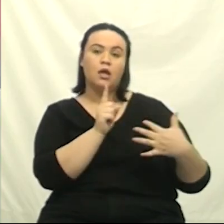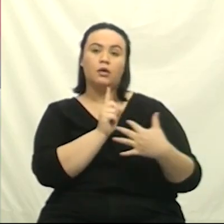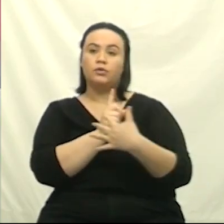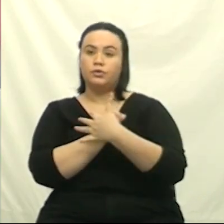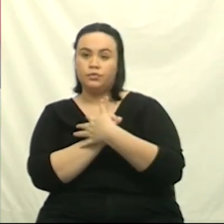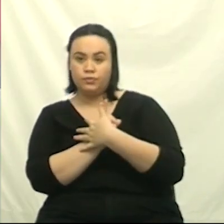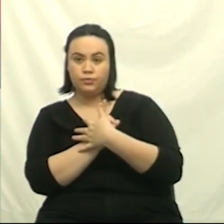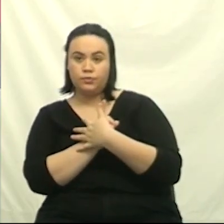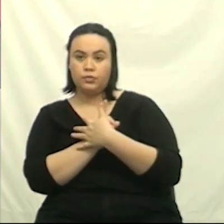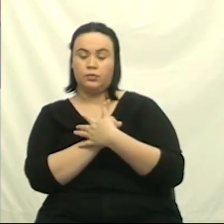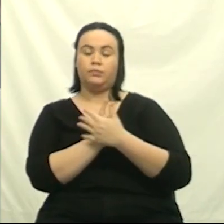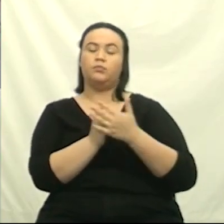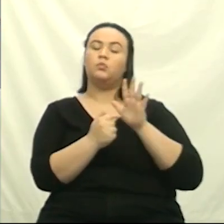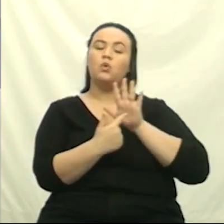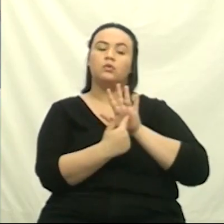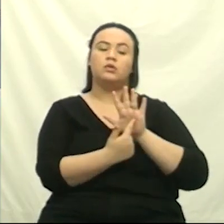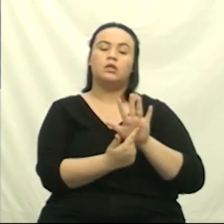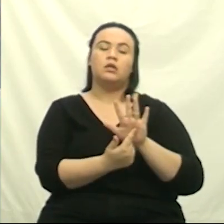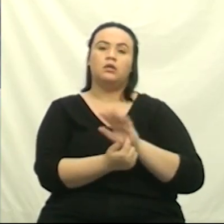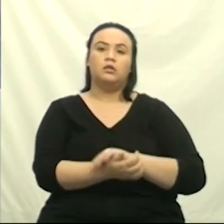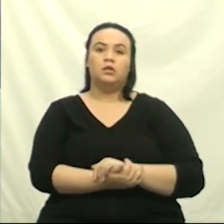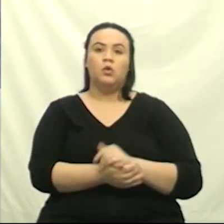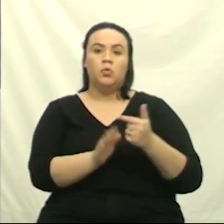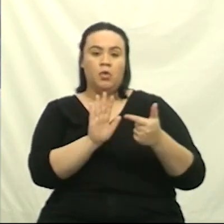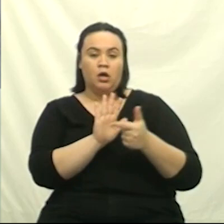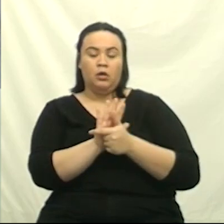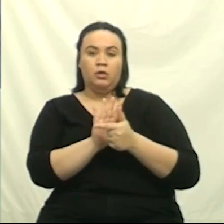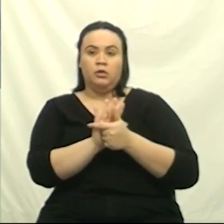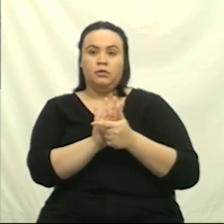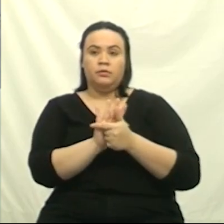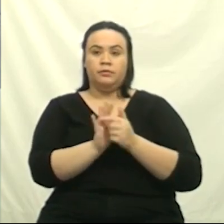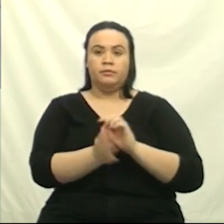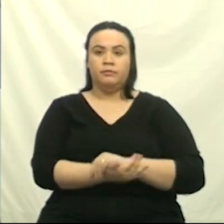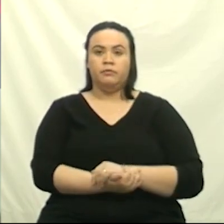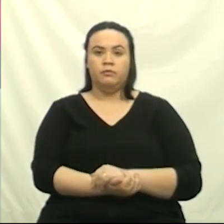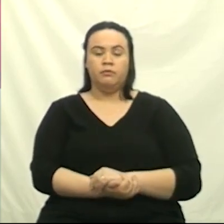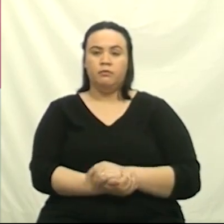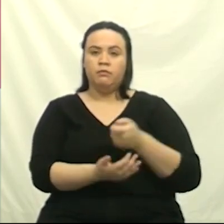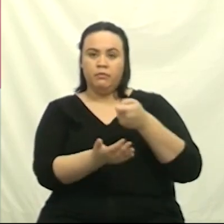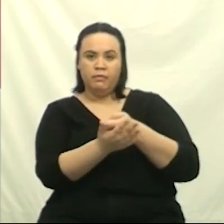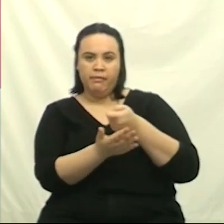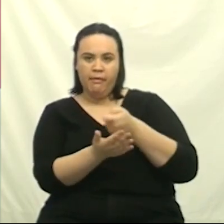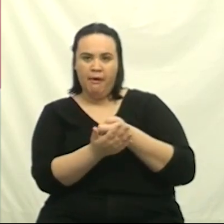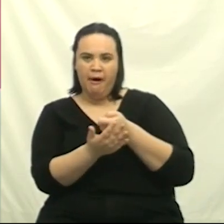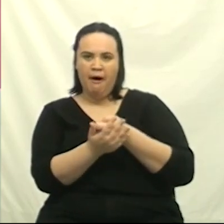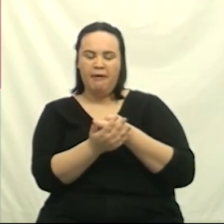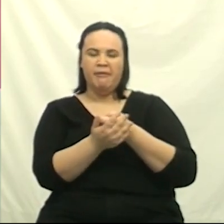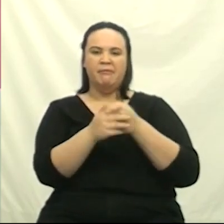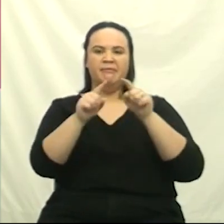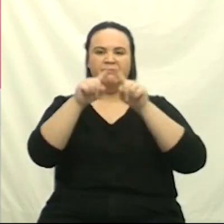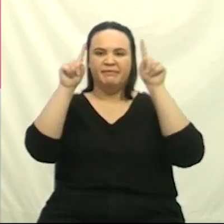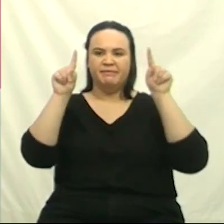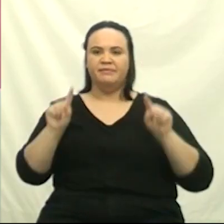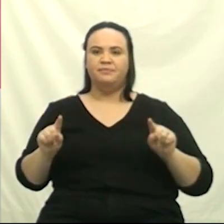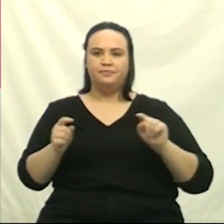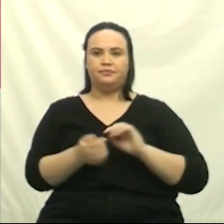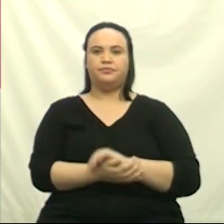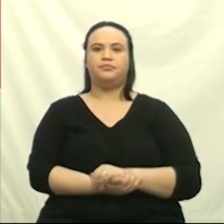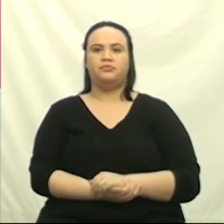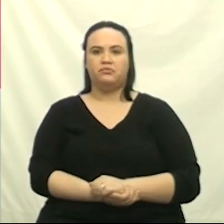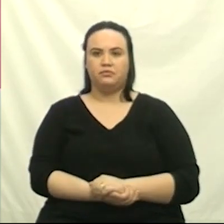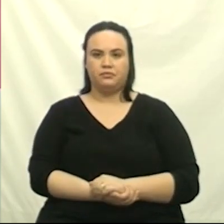sindicato mostrar a importância deles lá em defesa dos funcionários cabe eles